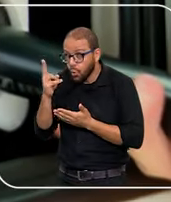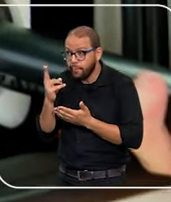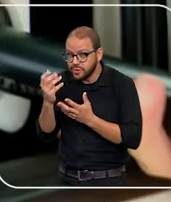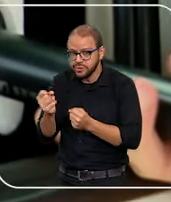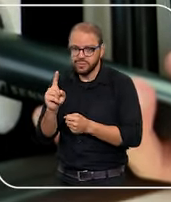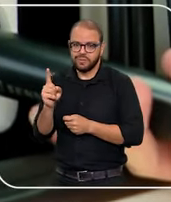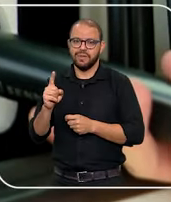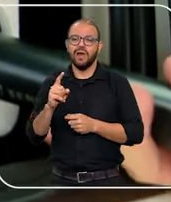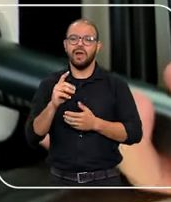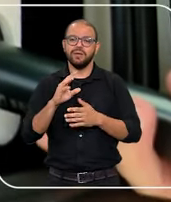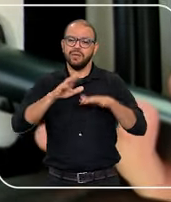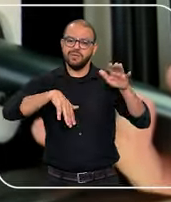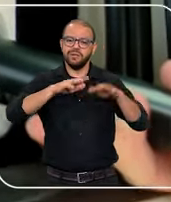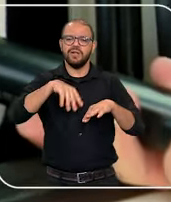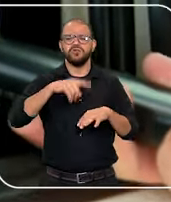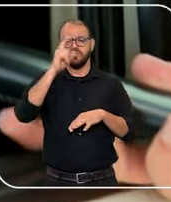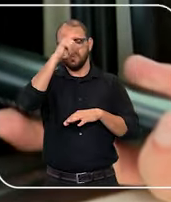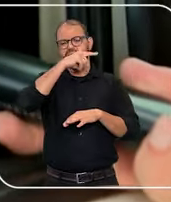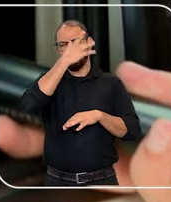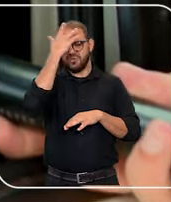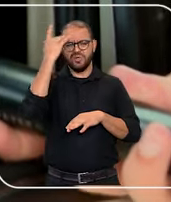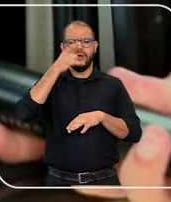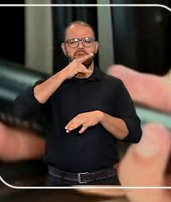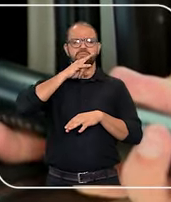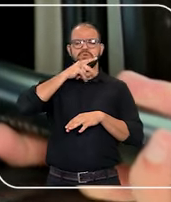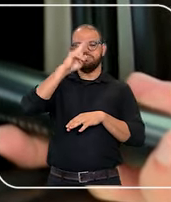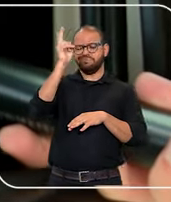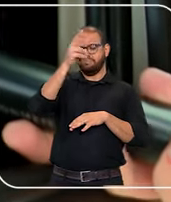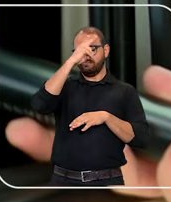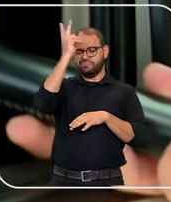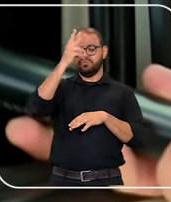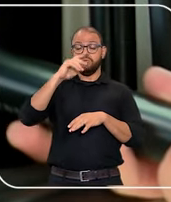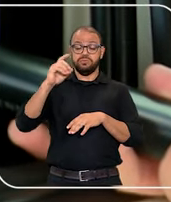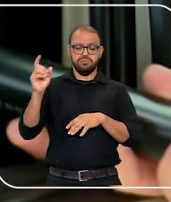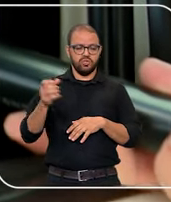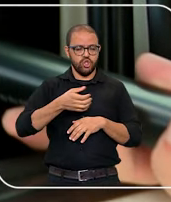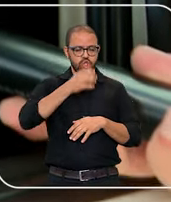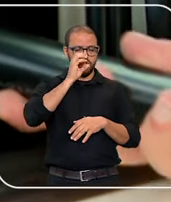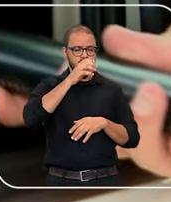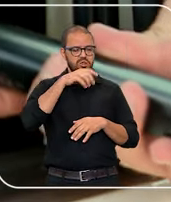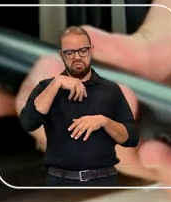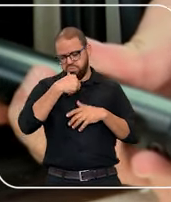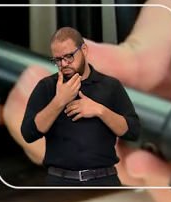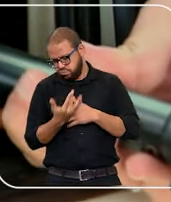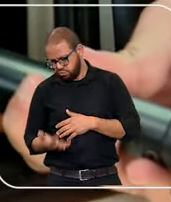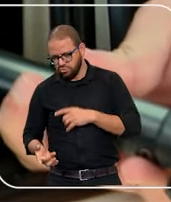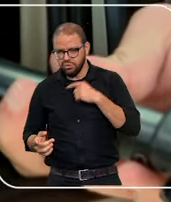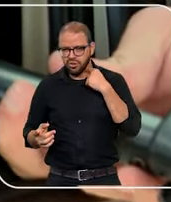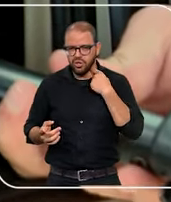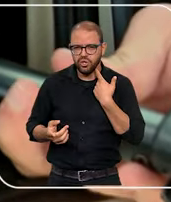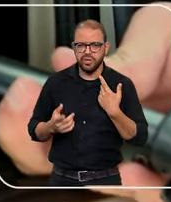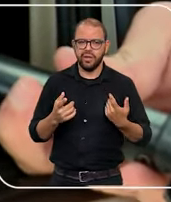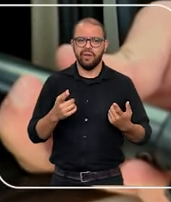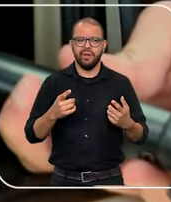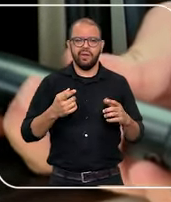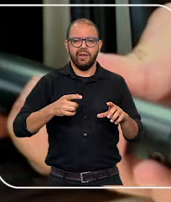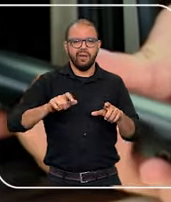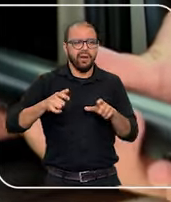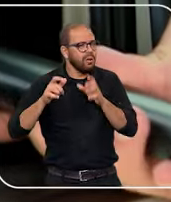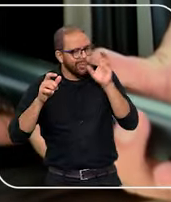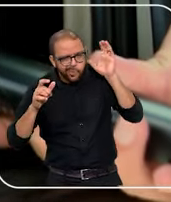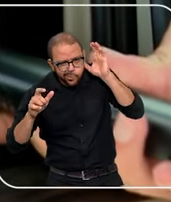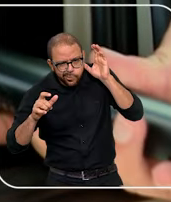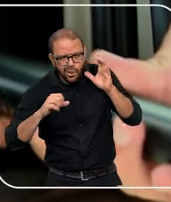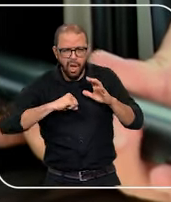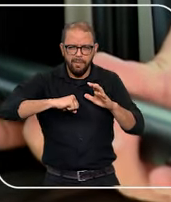Pessoal alcoolizado, né? Derrama bebida... Toca o terror, quer que bote o som